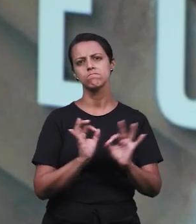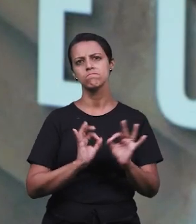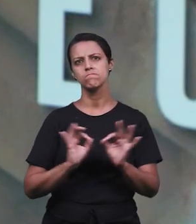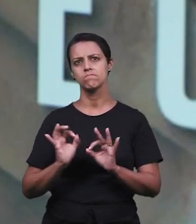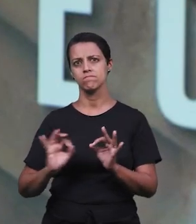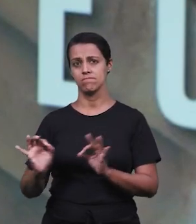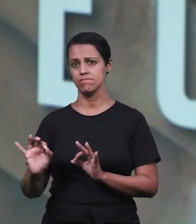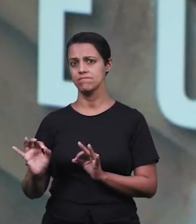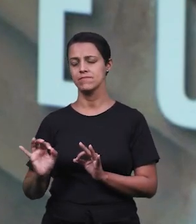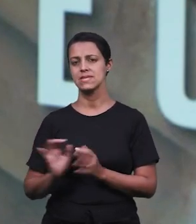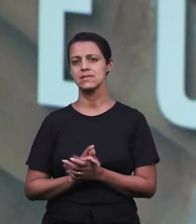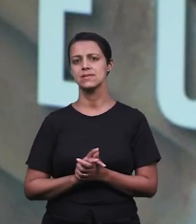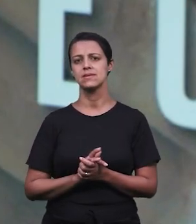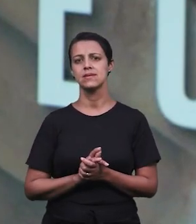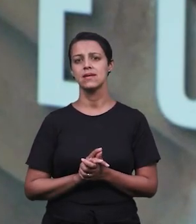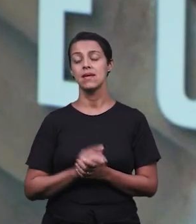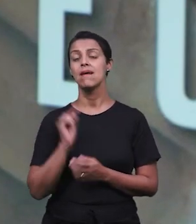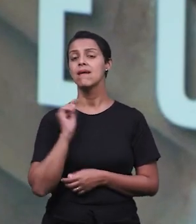da oferta.